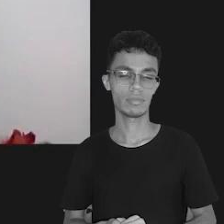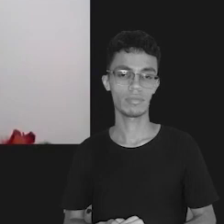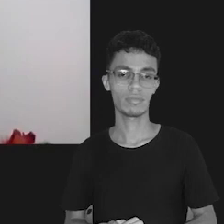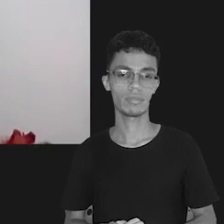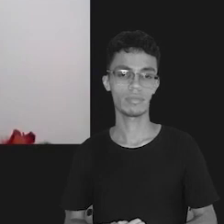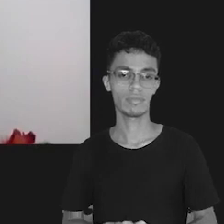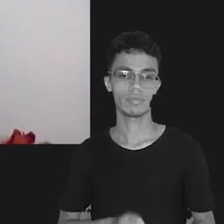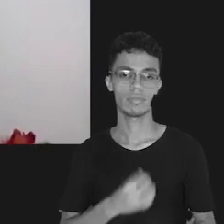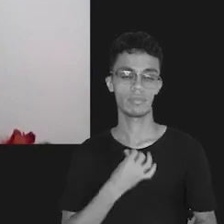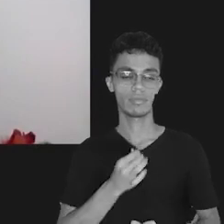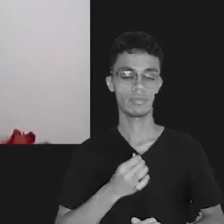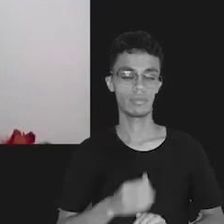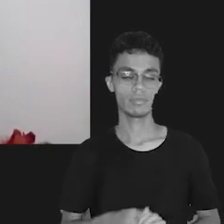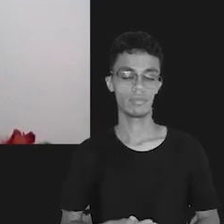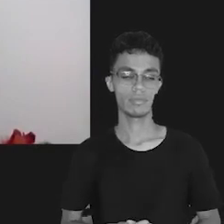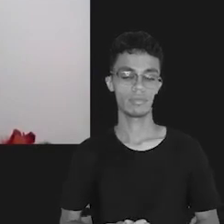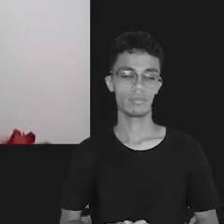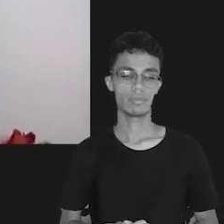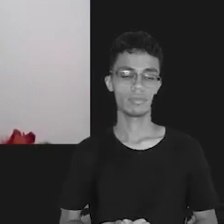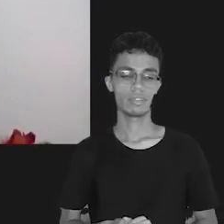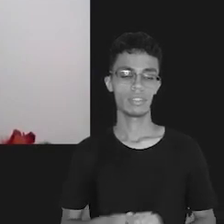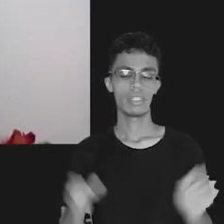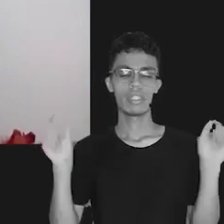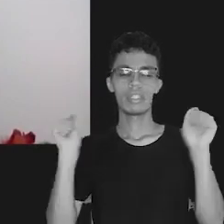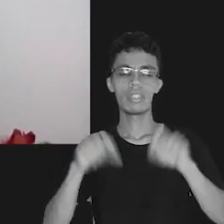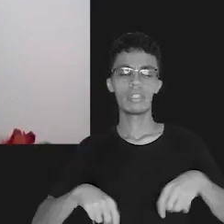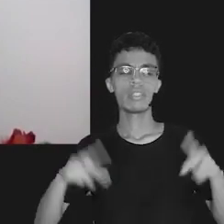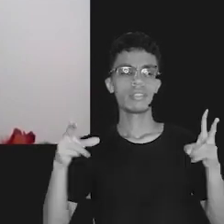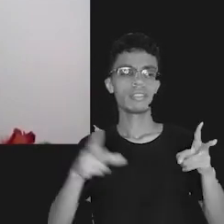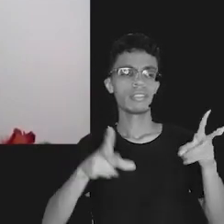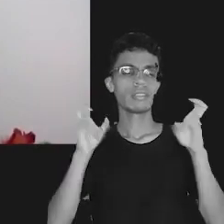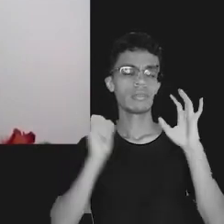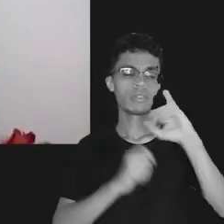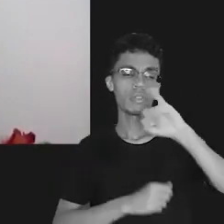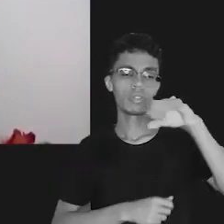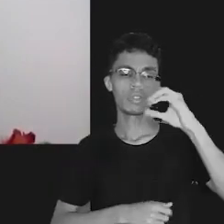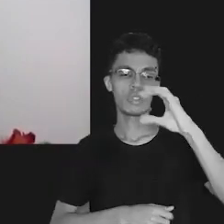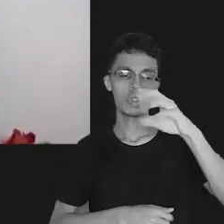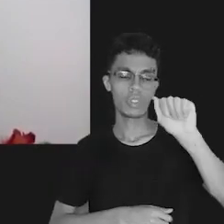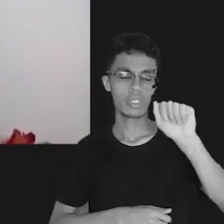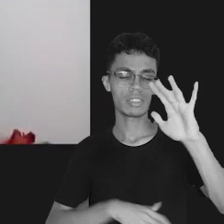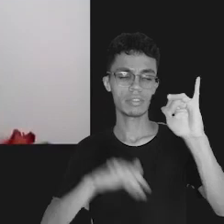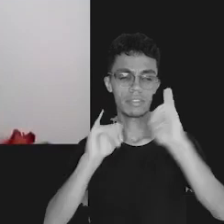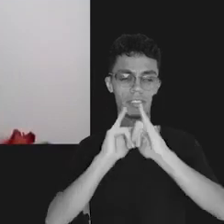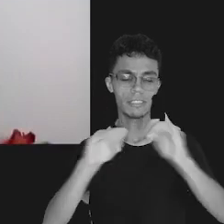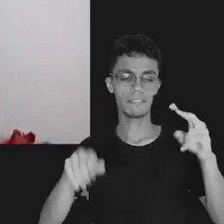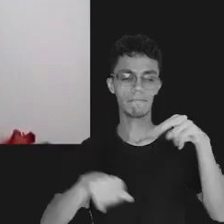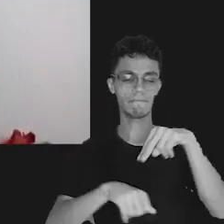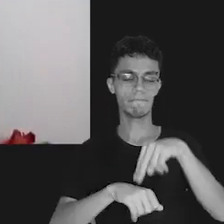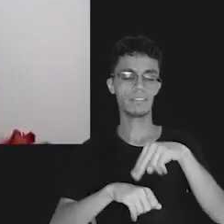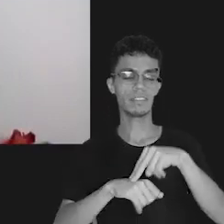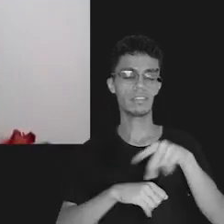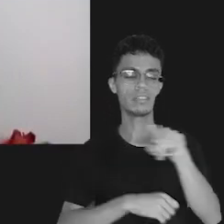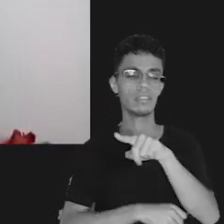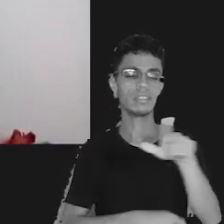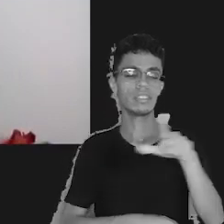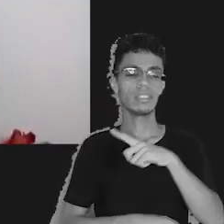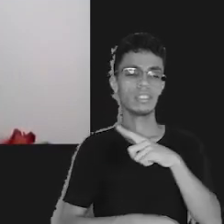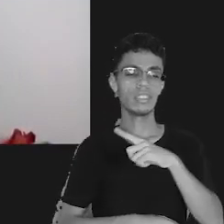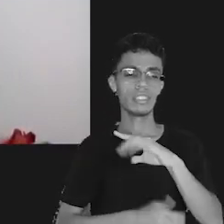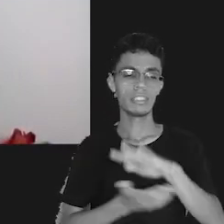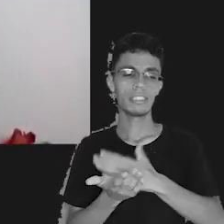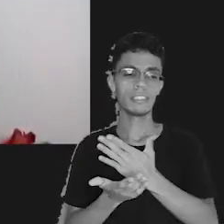Ela traz uma possibilidade de percepção nisso que o Joca levantou, ou seja, você tem aí